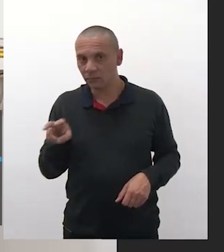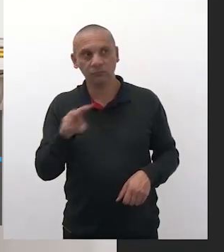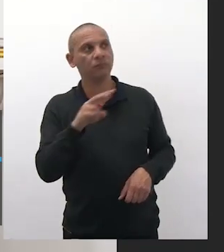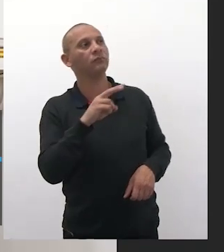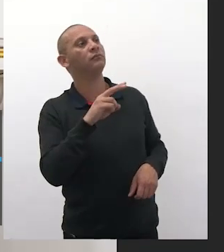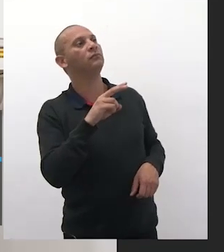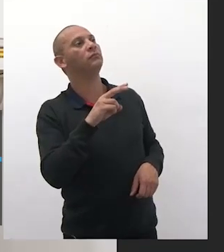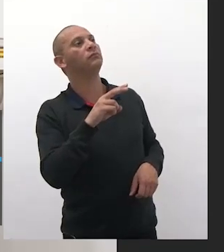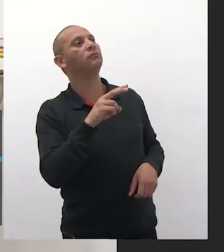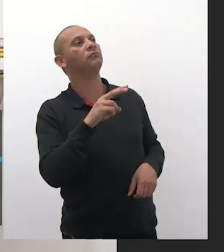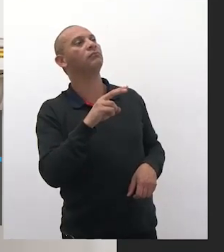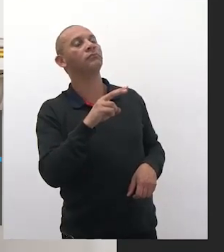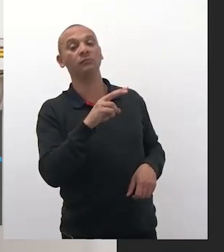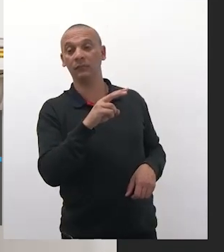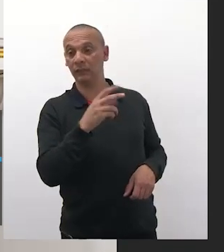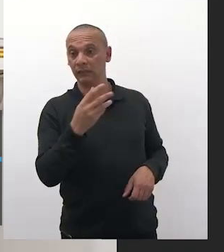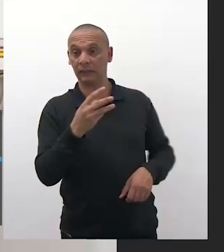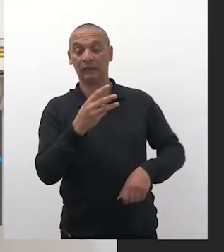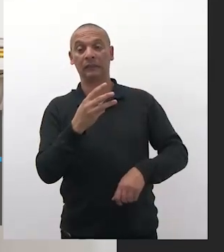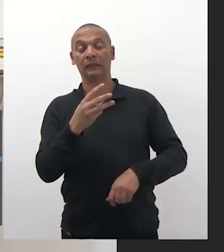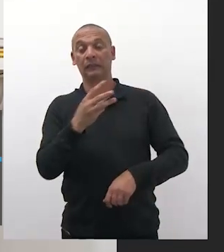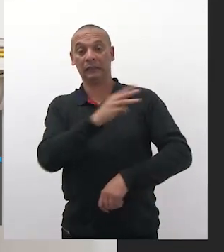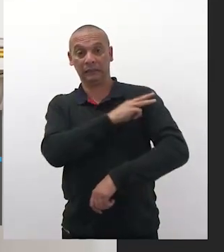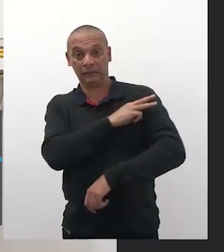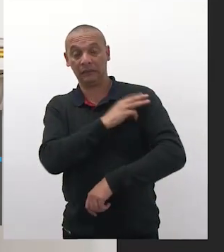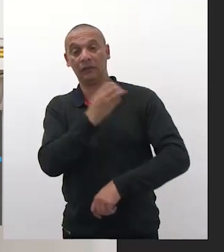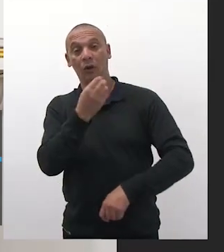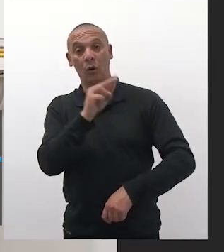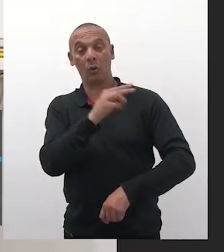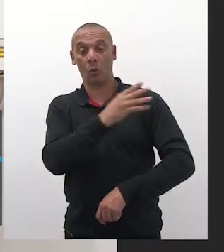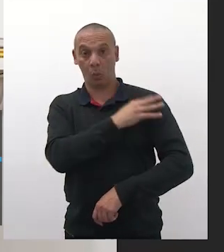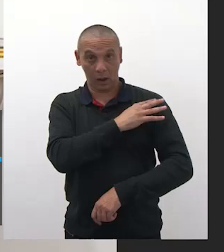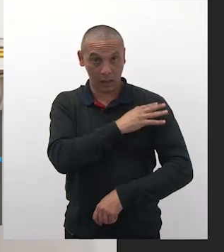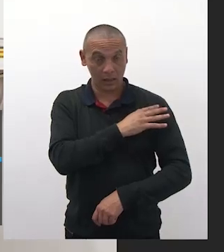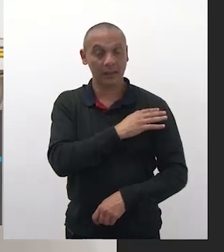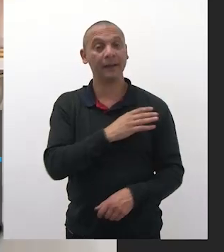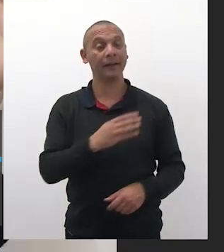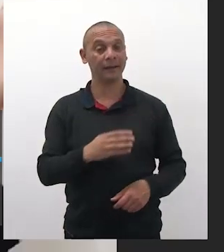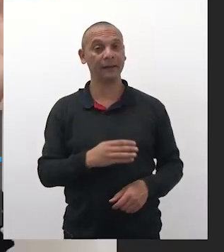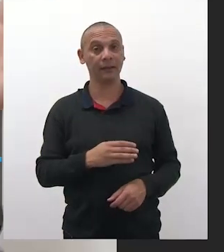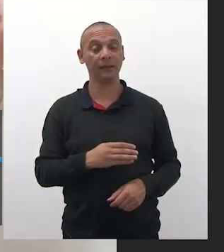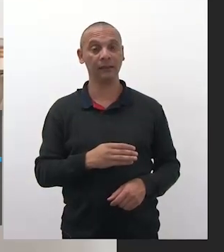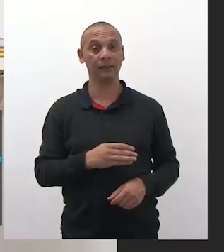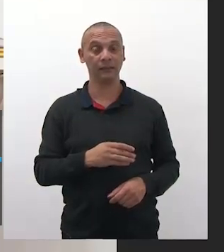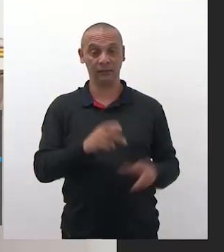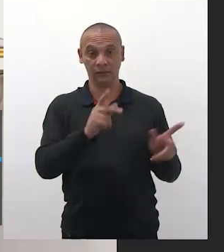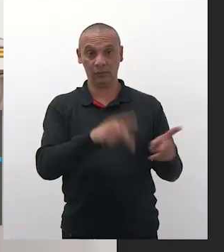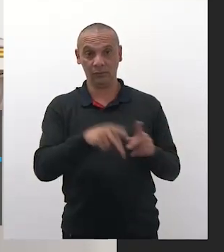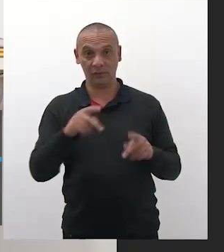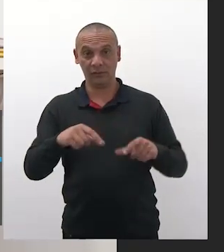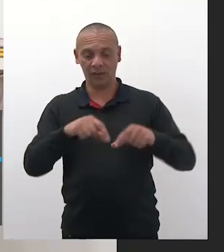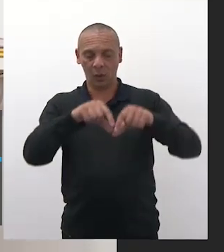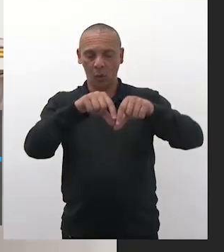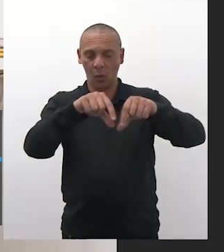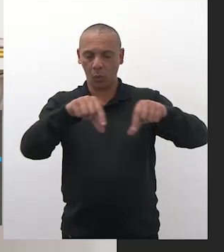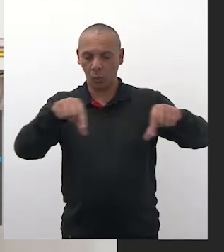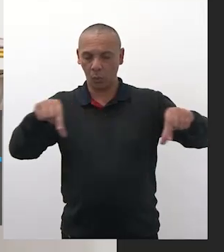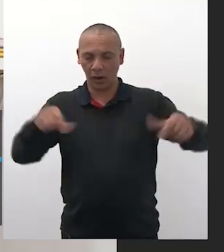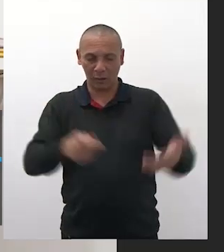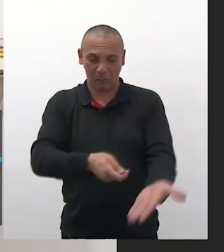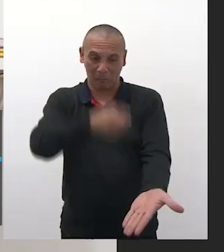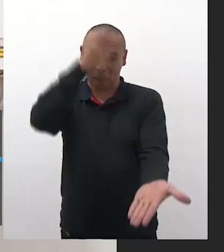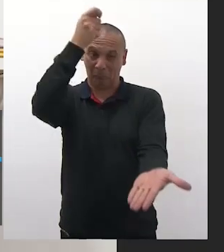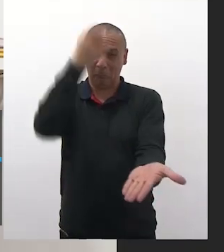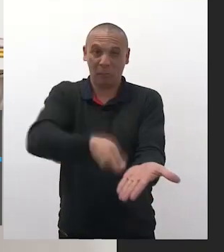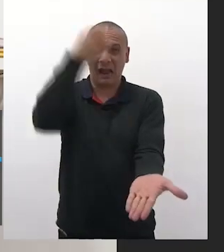lado, para a terceira série ou para a quarta série, nossa, ela tinha uma régua enorme, ela batia com aquela